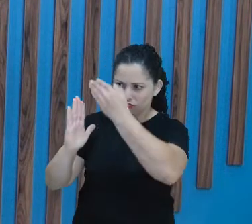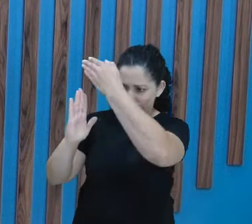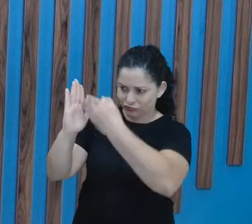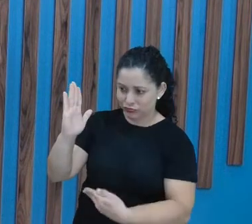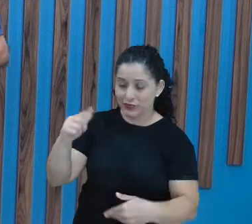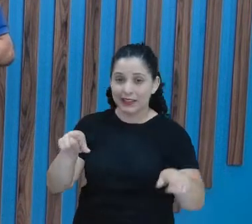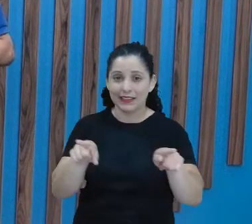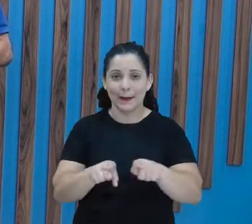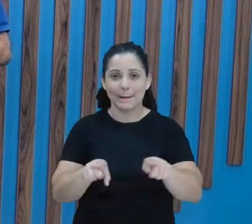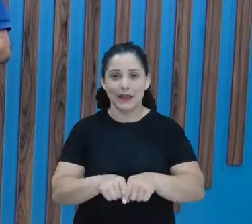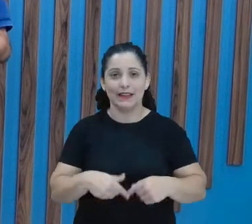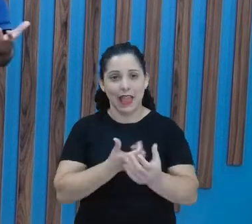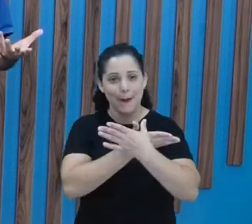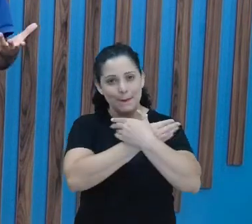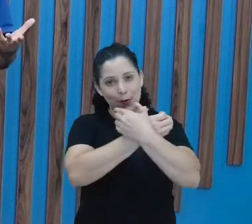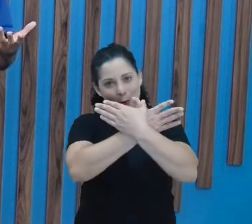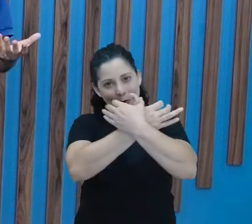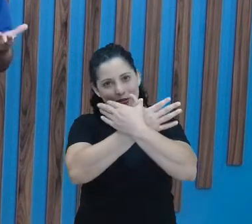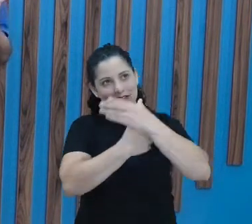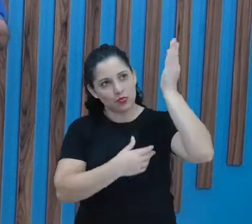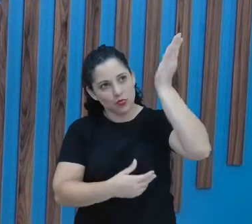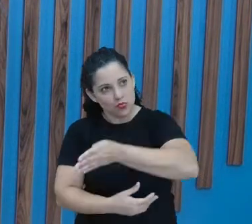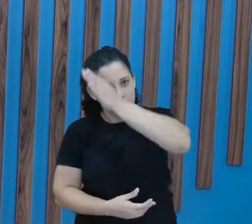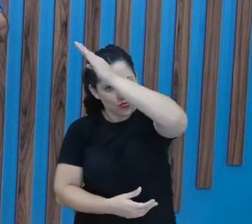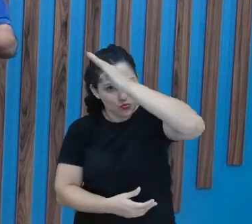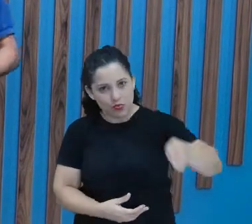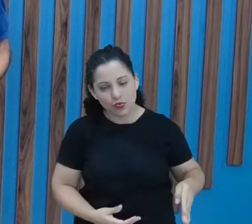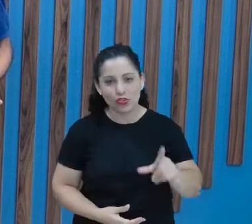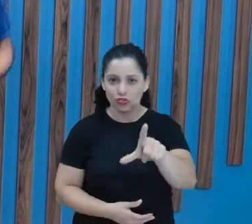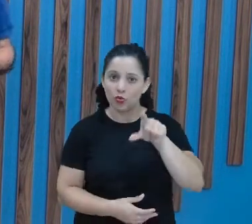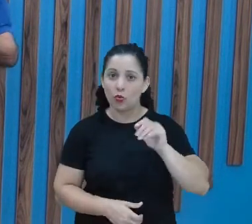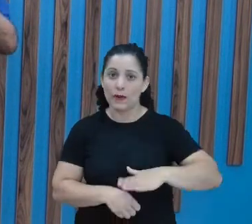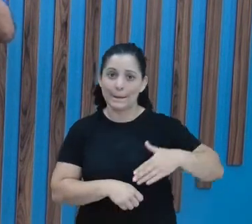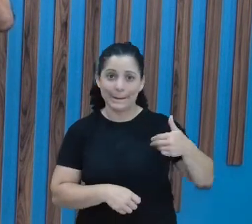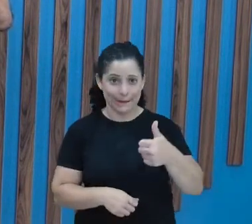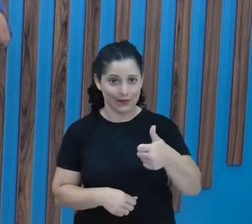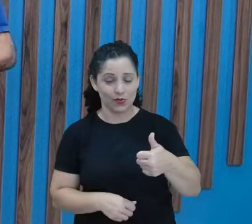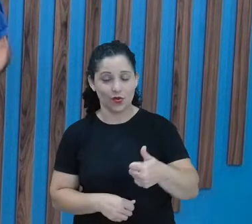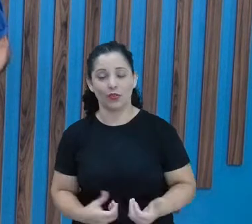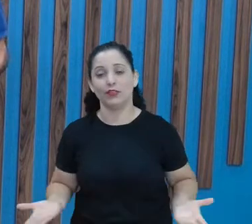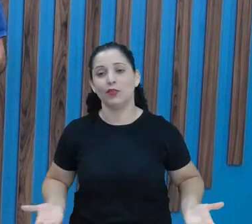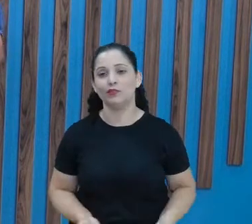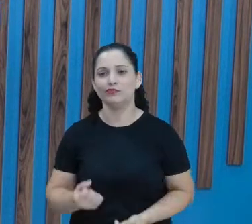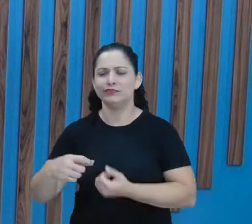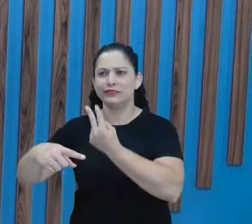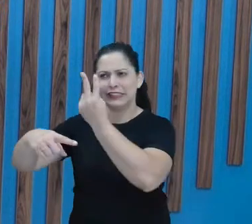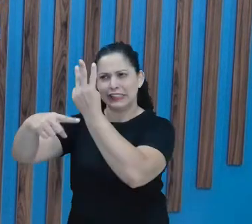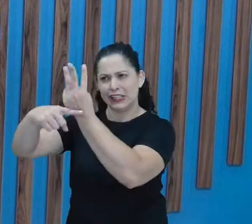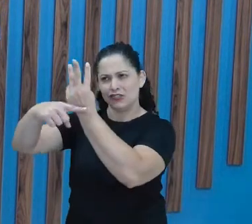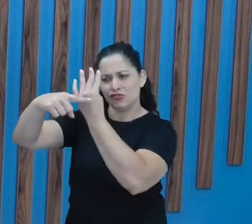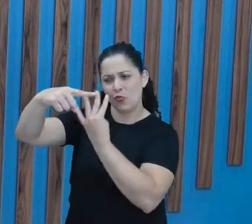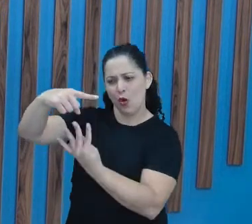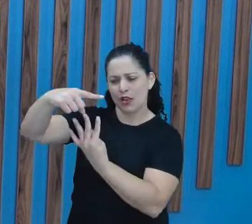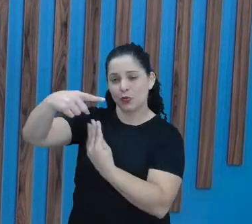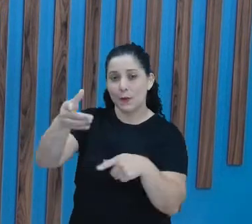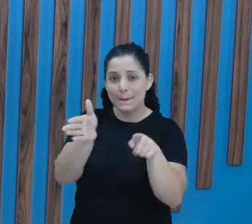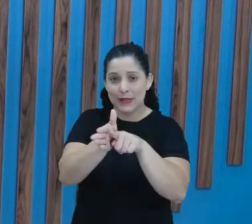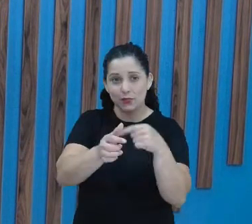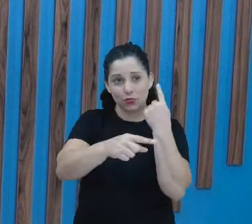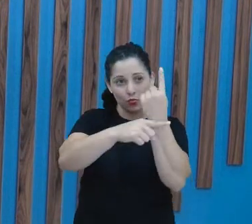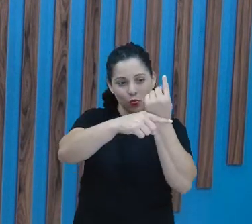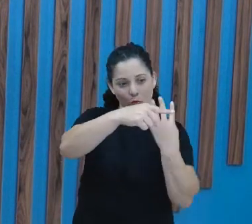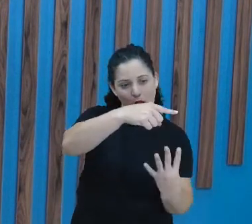borboleta. Você vai escolher a melhor para você, tá bom? Então, quando eu digo 3 quartos menos 1 quarto, os